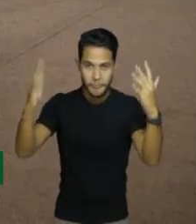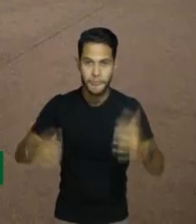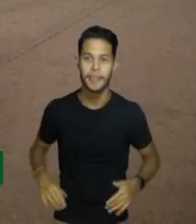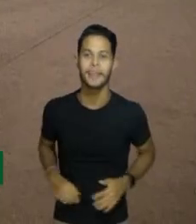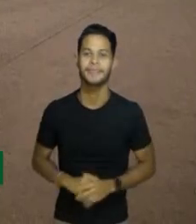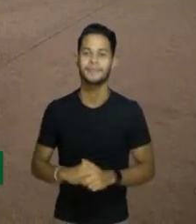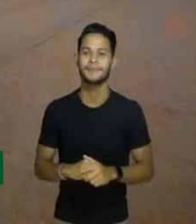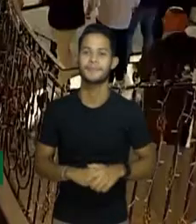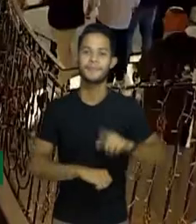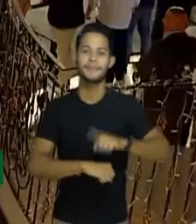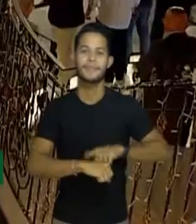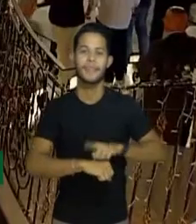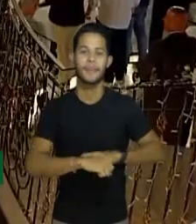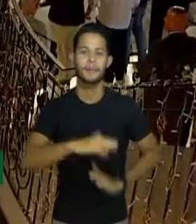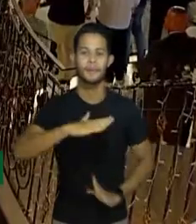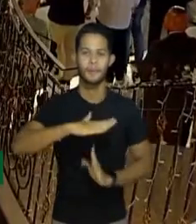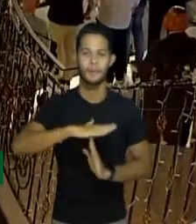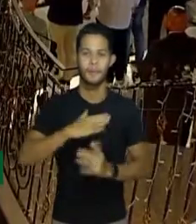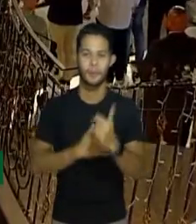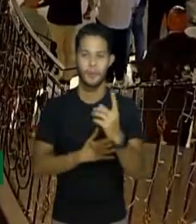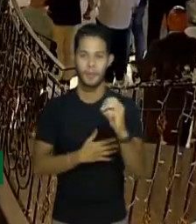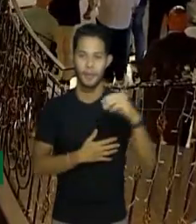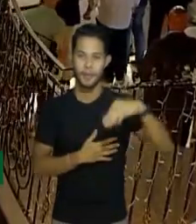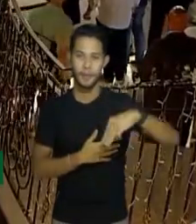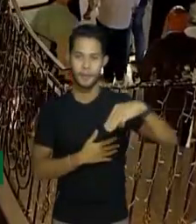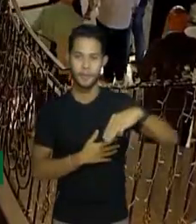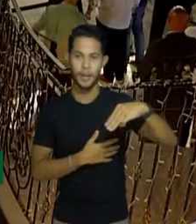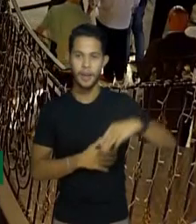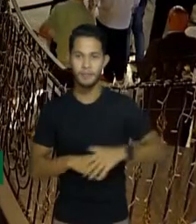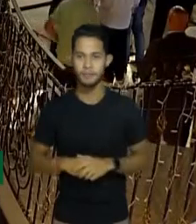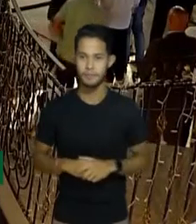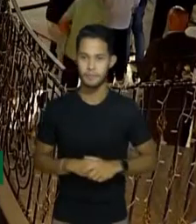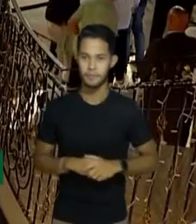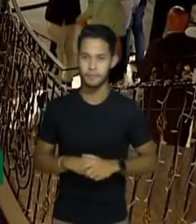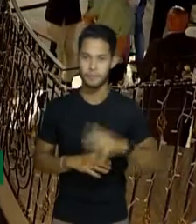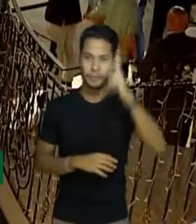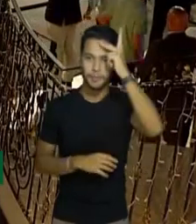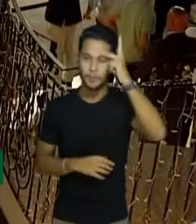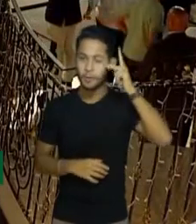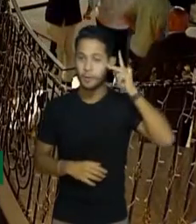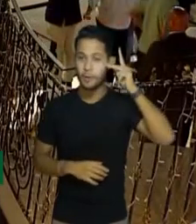Pelo tempo de até 10 minutos, fará uso da palavra a deputada Paulinha.